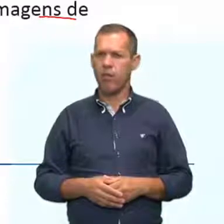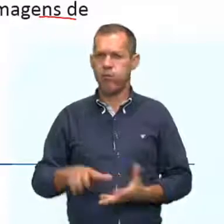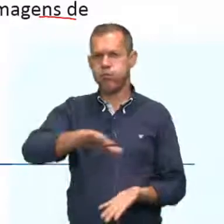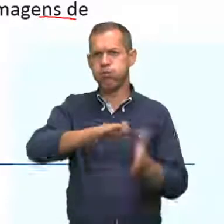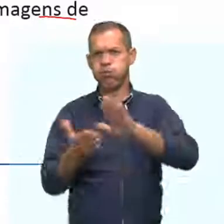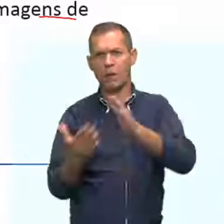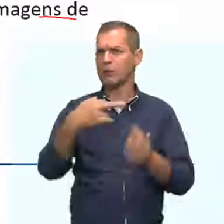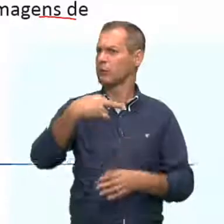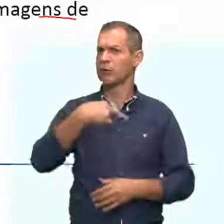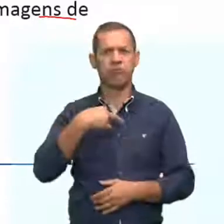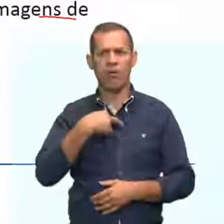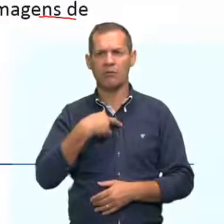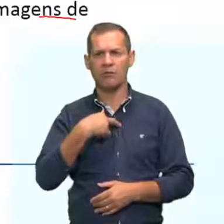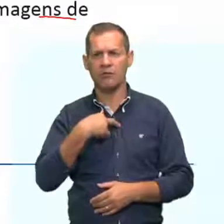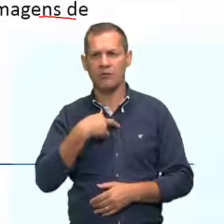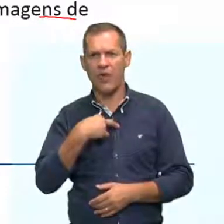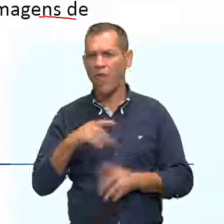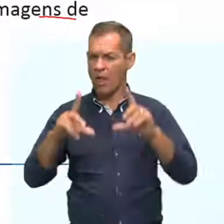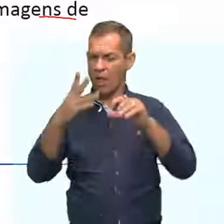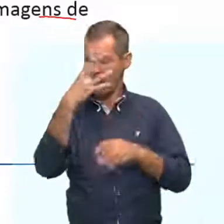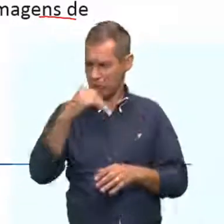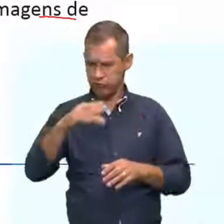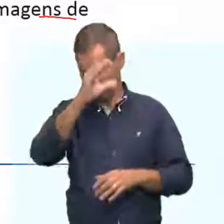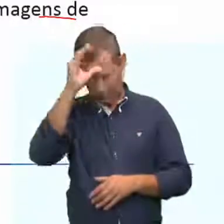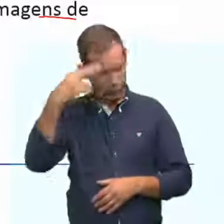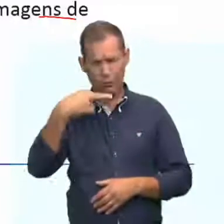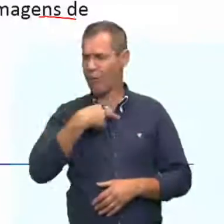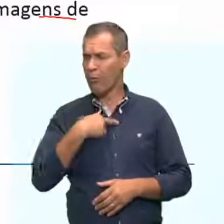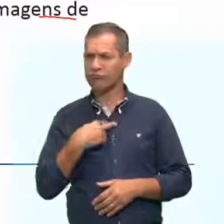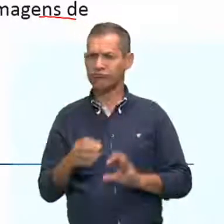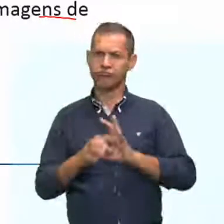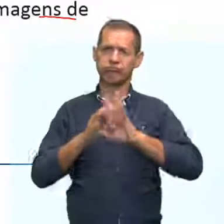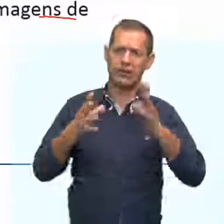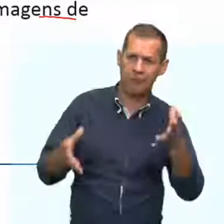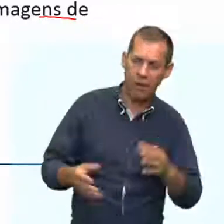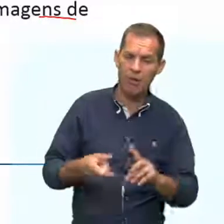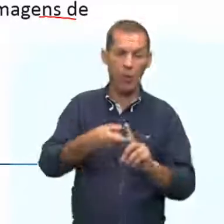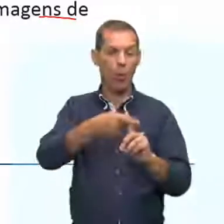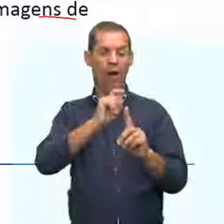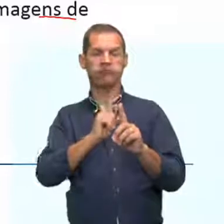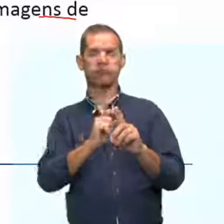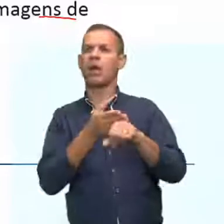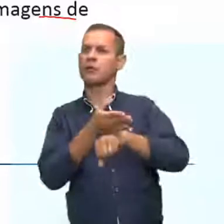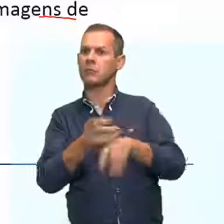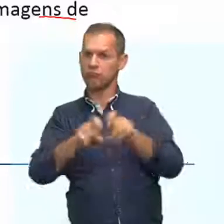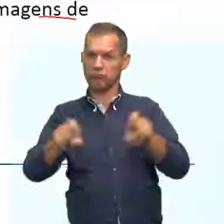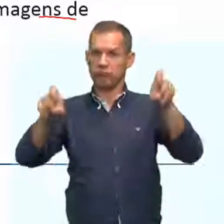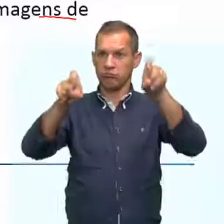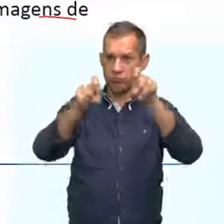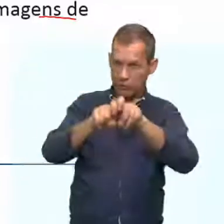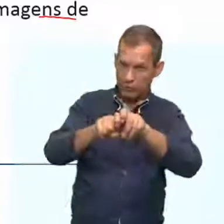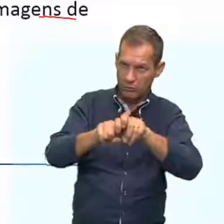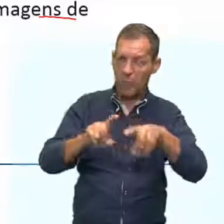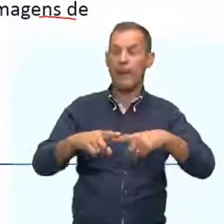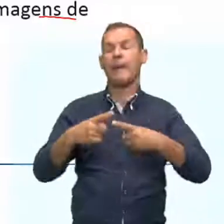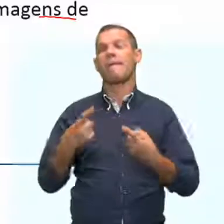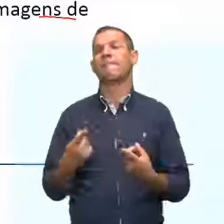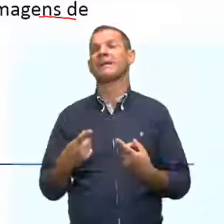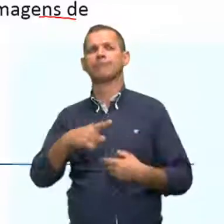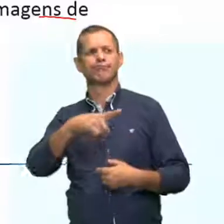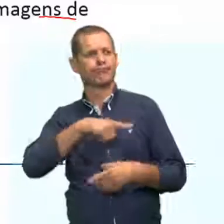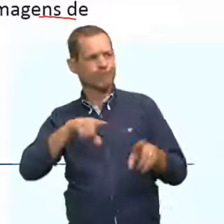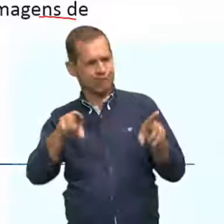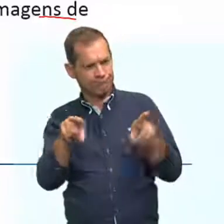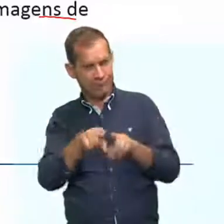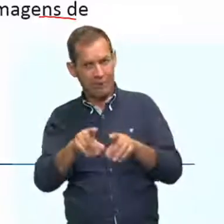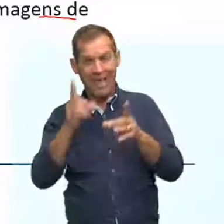embaralhada. Não pode ser a foto do seu cliente, não pode lá estar disponível se algum hacker entrar no seu computador. E ela tem